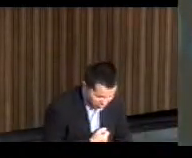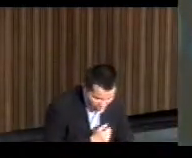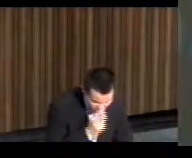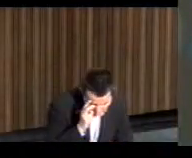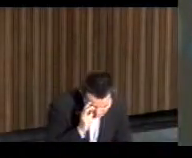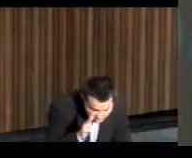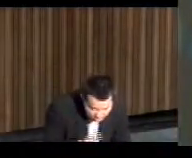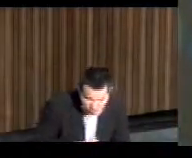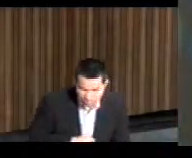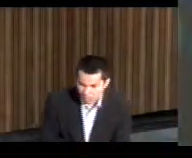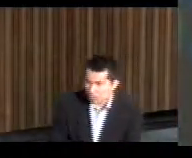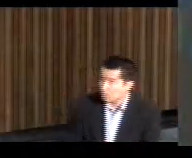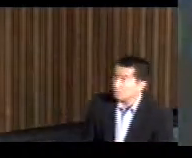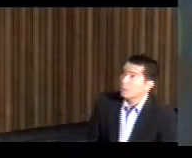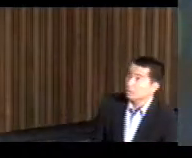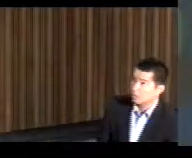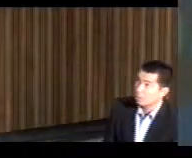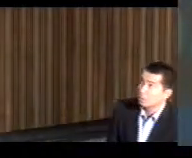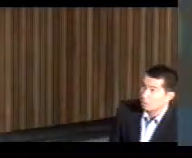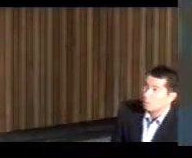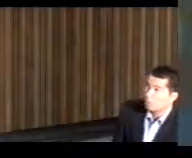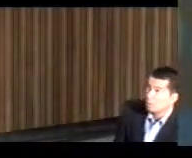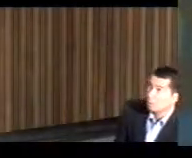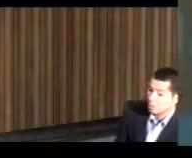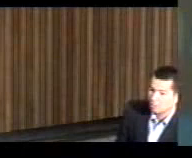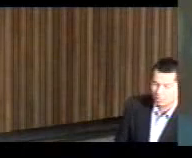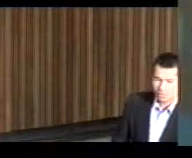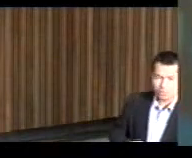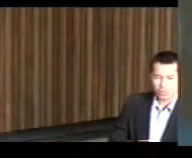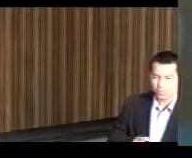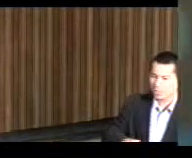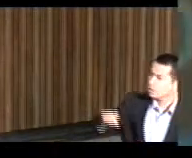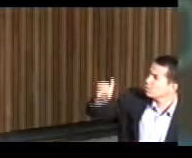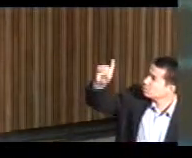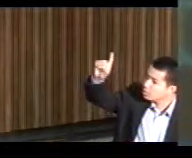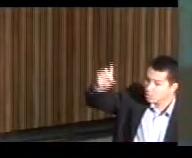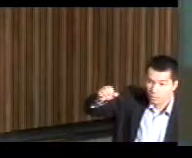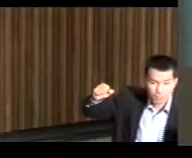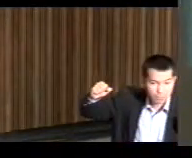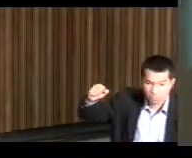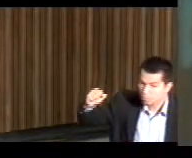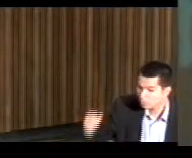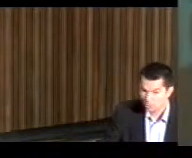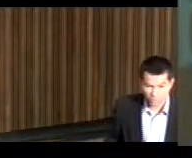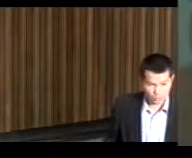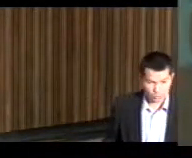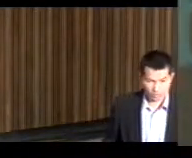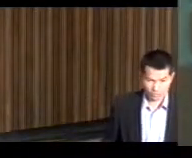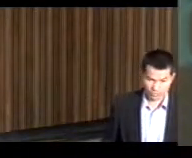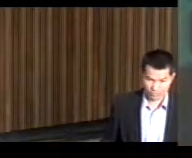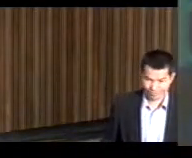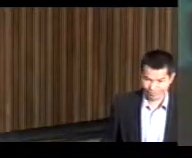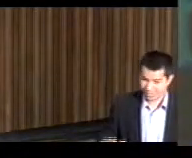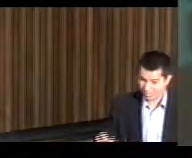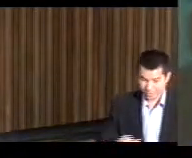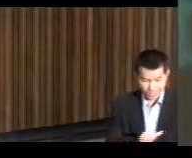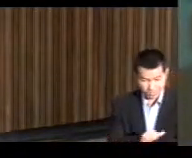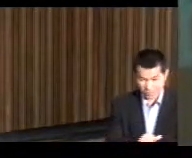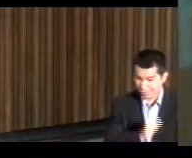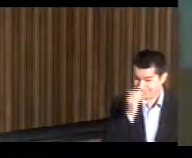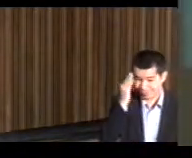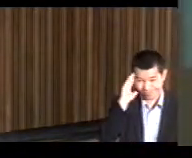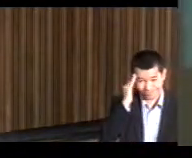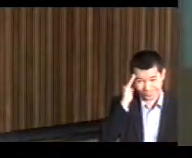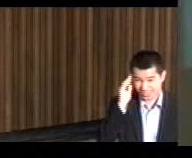você, porque eu sou o Deus Todo-Poderoso, muito maior do que você pode imaginar. Eu não sou apenas